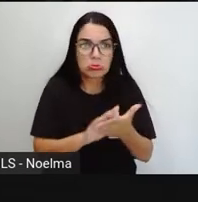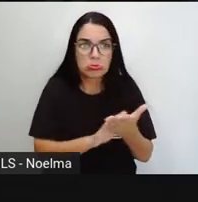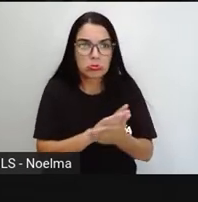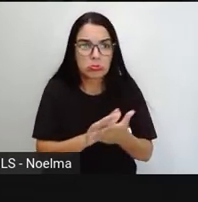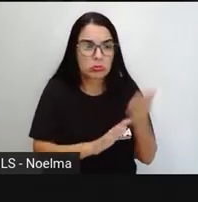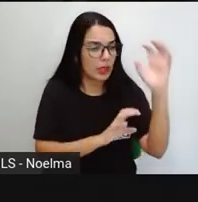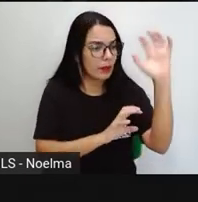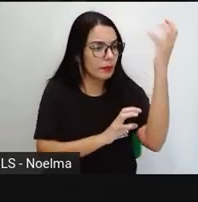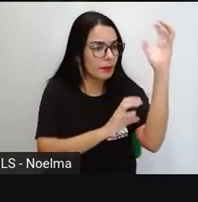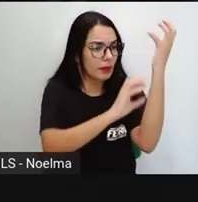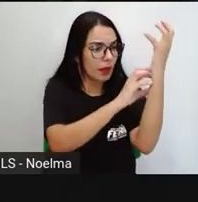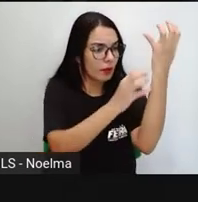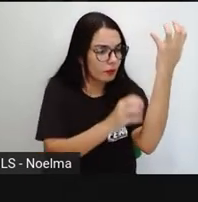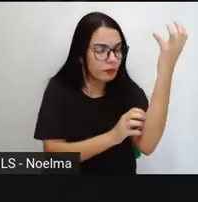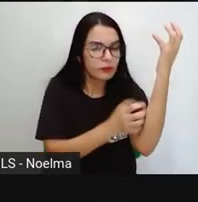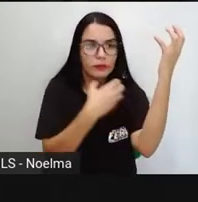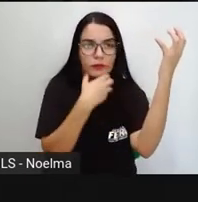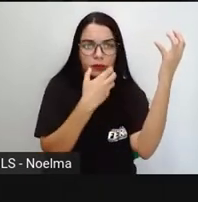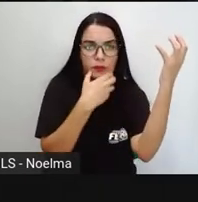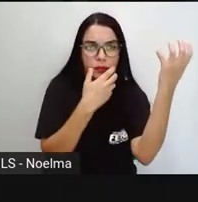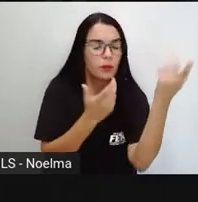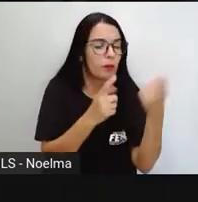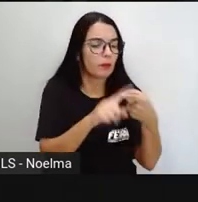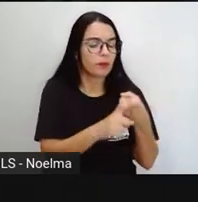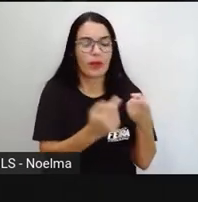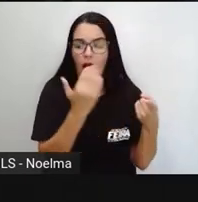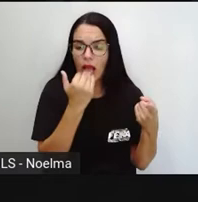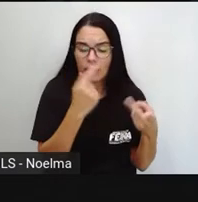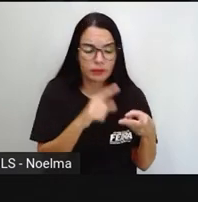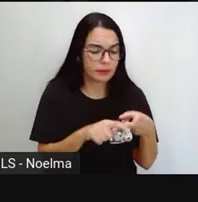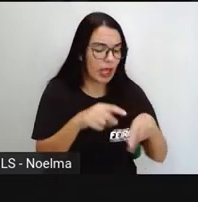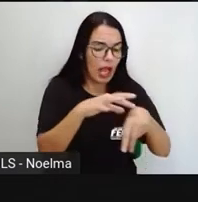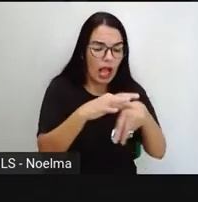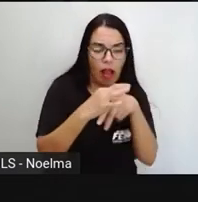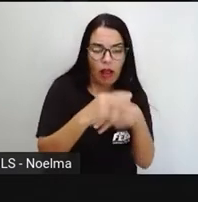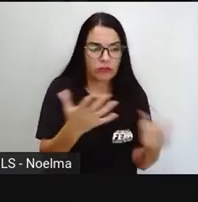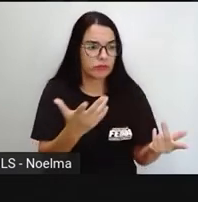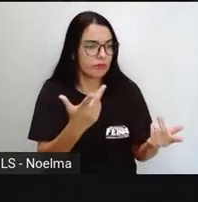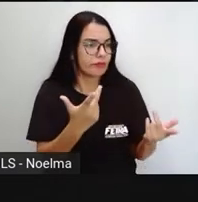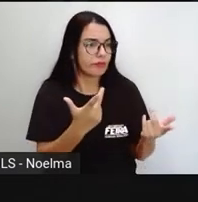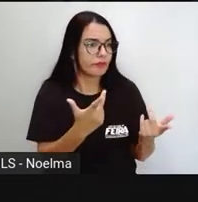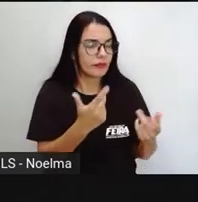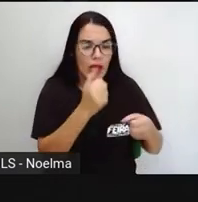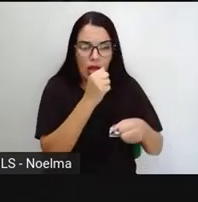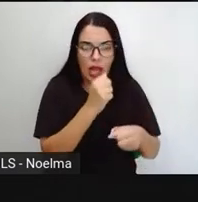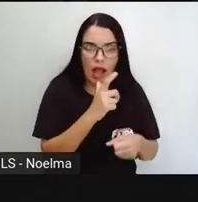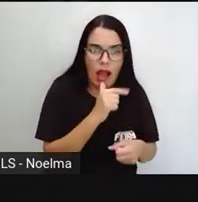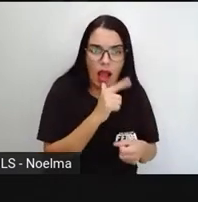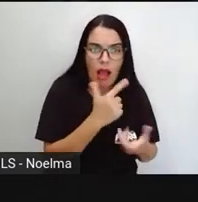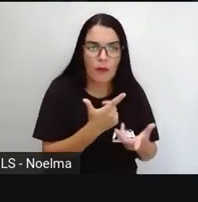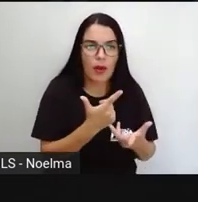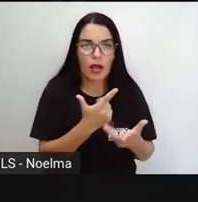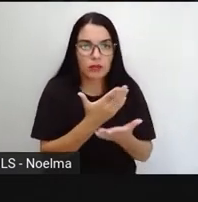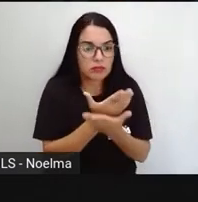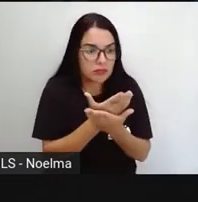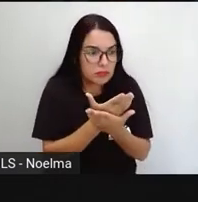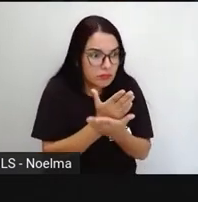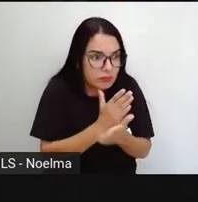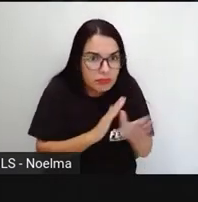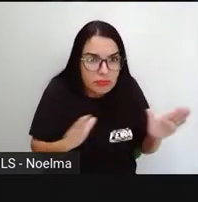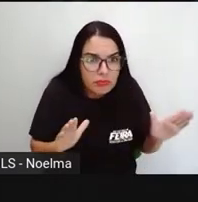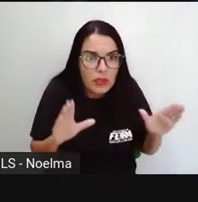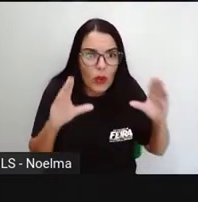que tanto a caça quanto as frutas ou os alimentos que eles coletavam se tornavam em quantidade